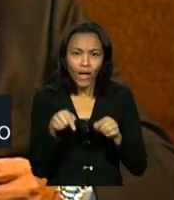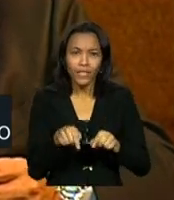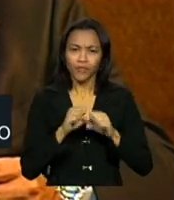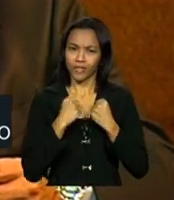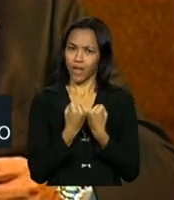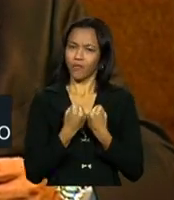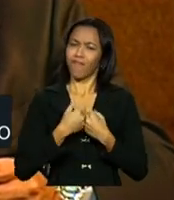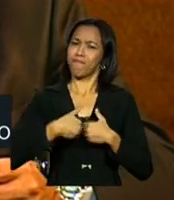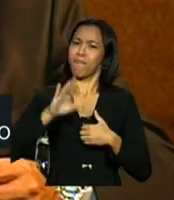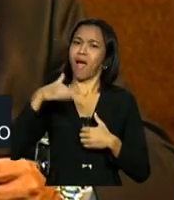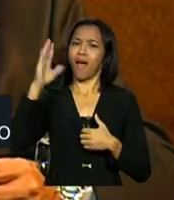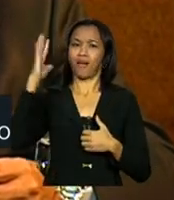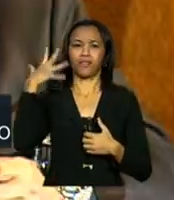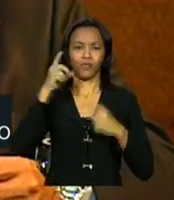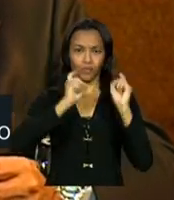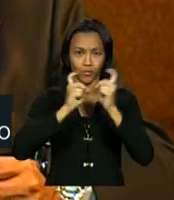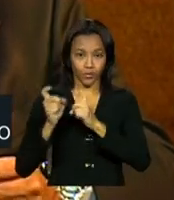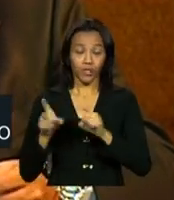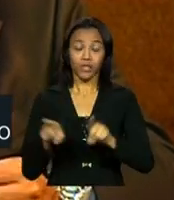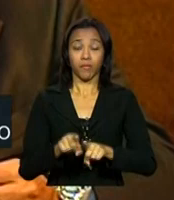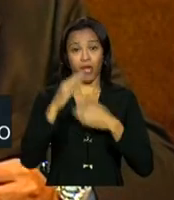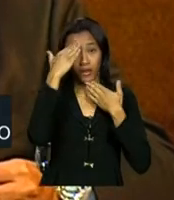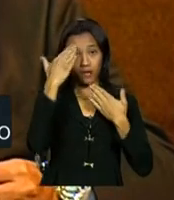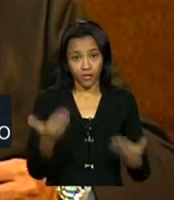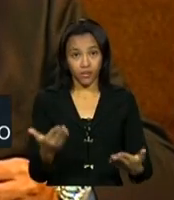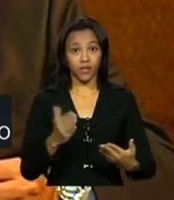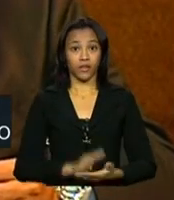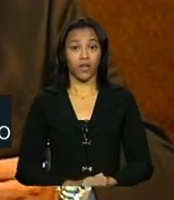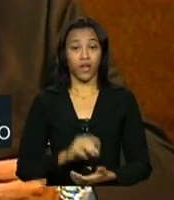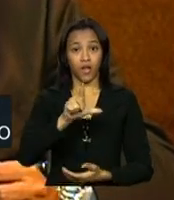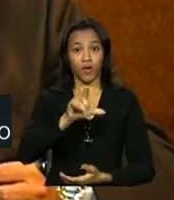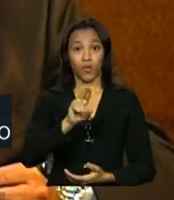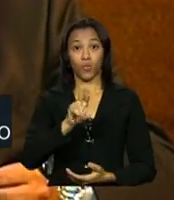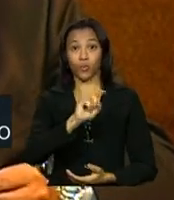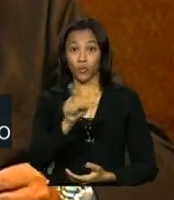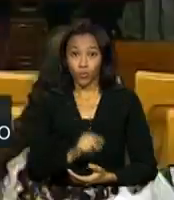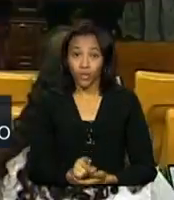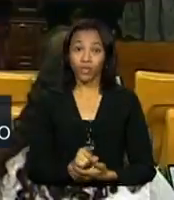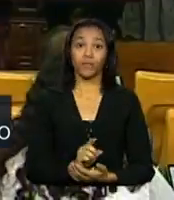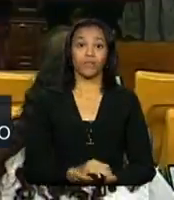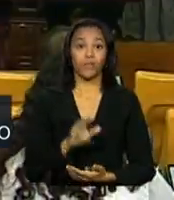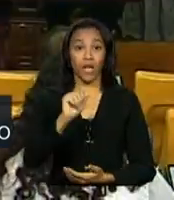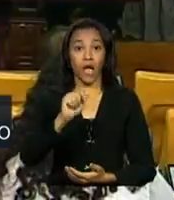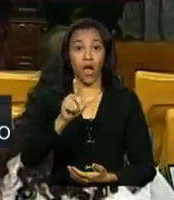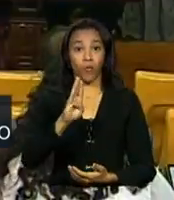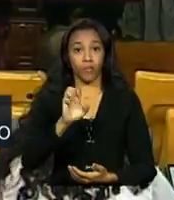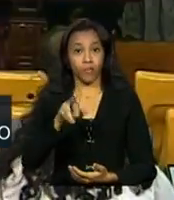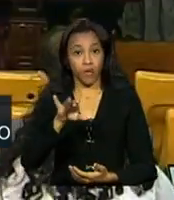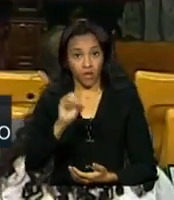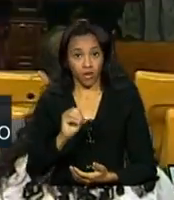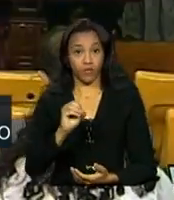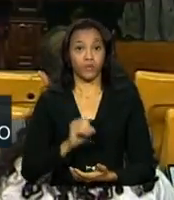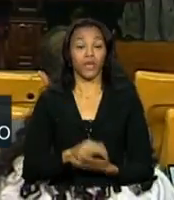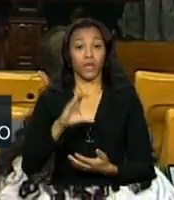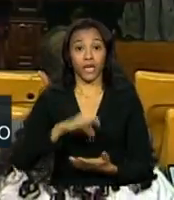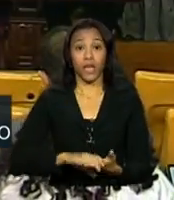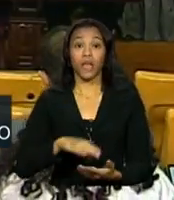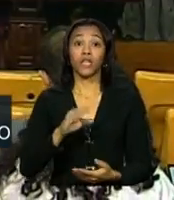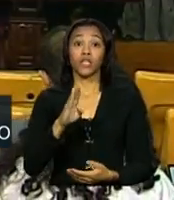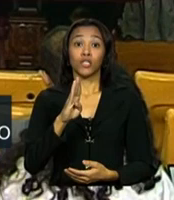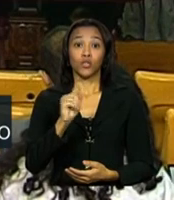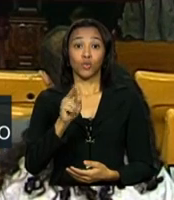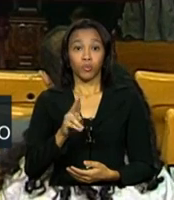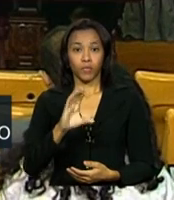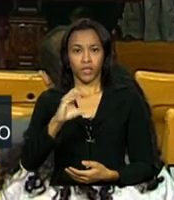agradecer agradeço então O senr luí Alberto dos Santos subchefe da subchefia